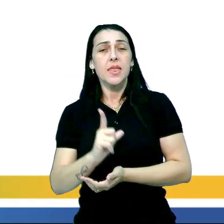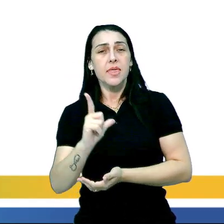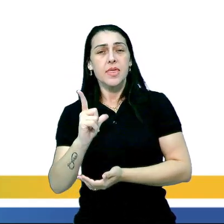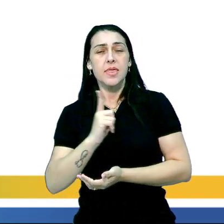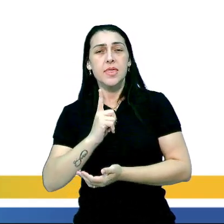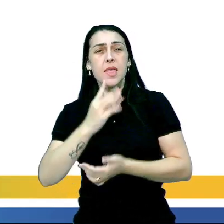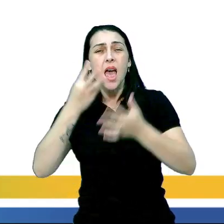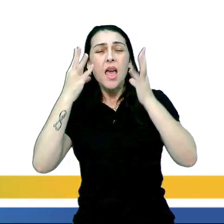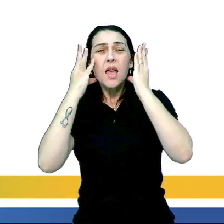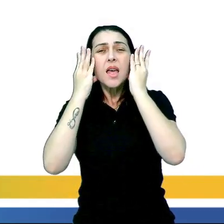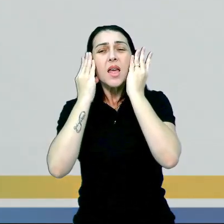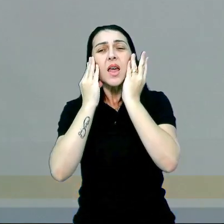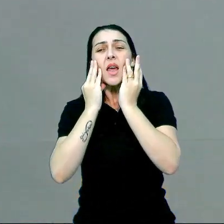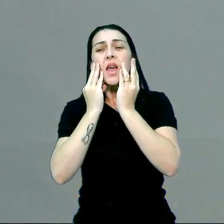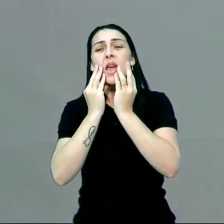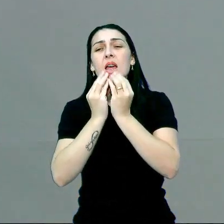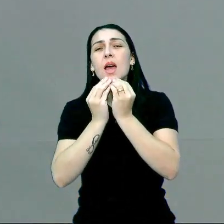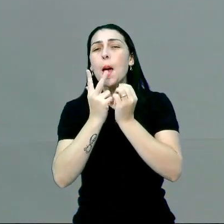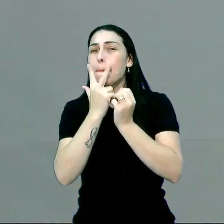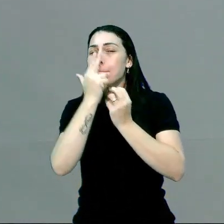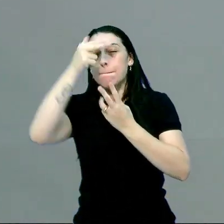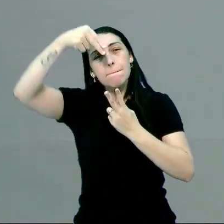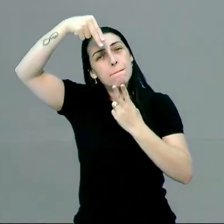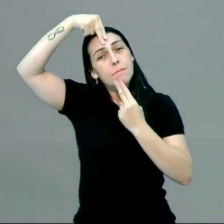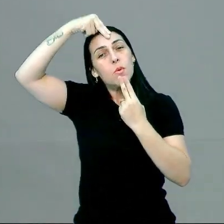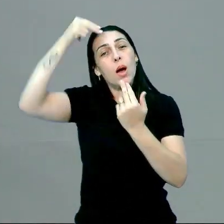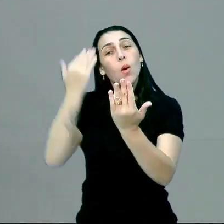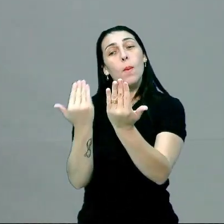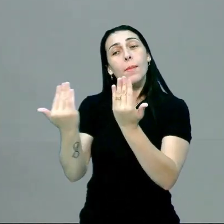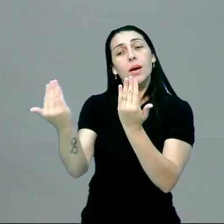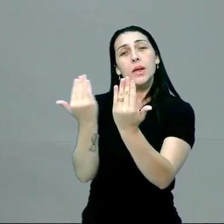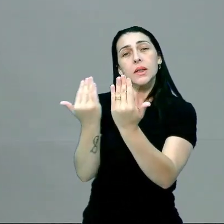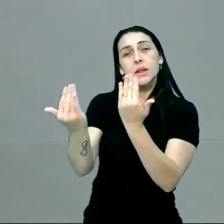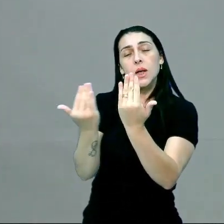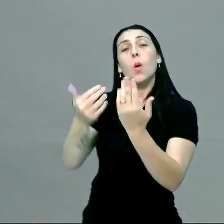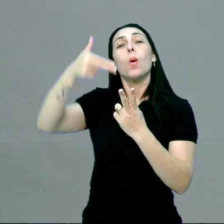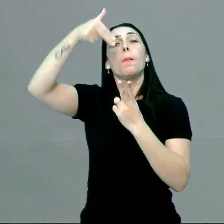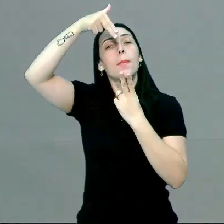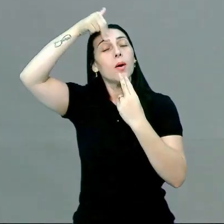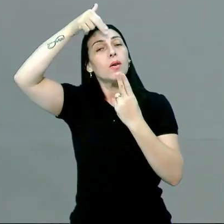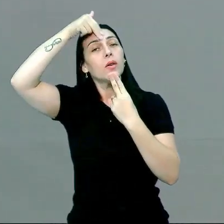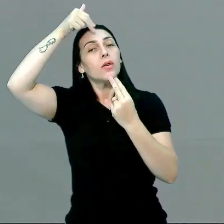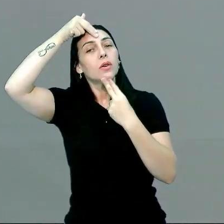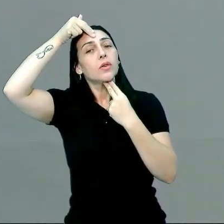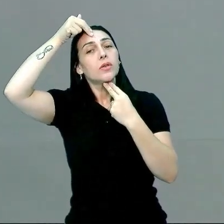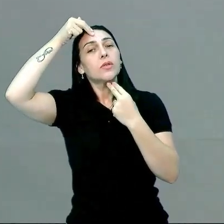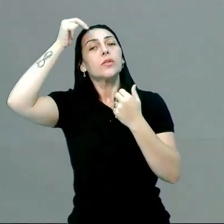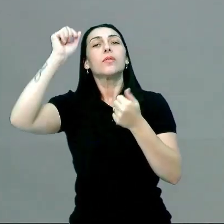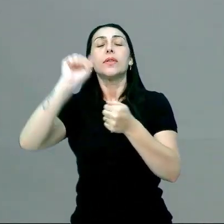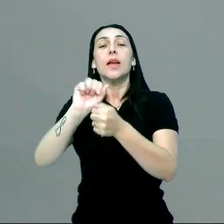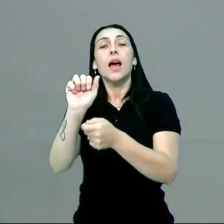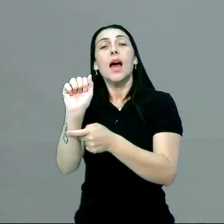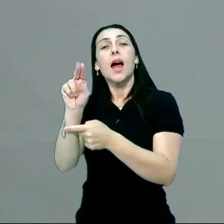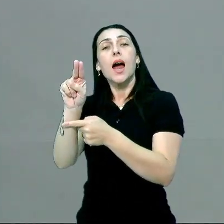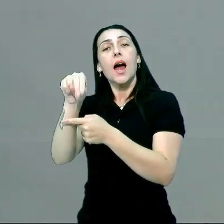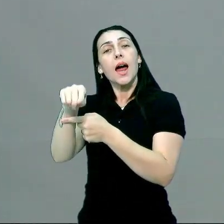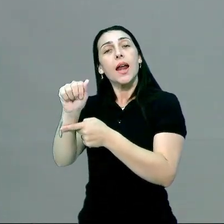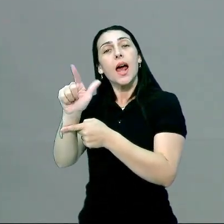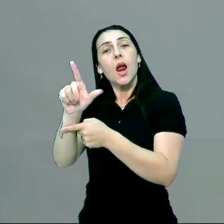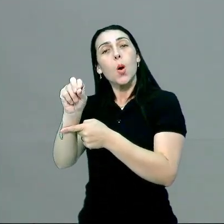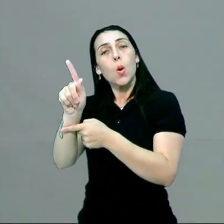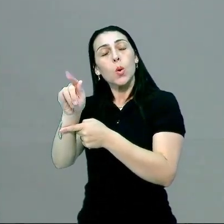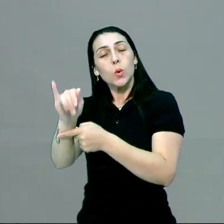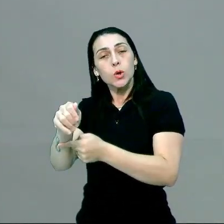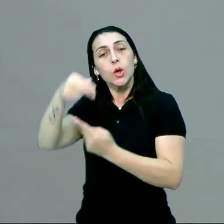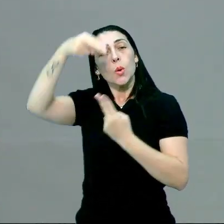Tem a barbicha que nem bode. Eu estou fazendo aí, ó, uma comparação. Estou fazendo uma analogia da barbicha dele